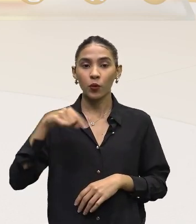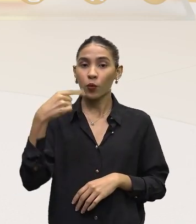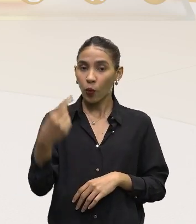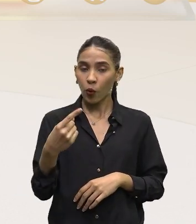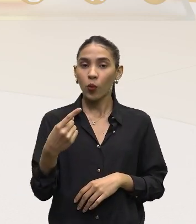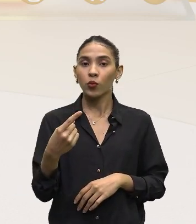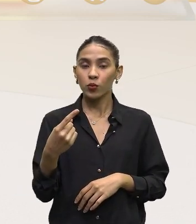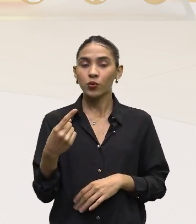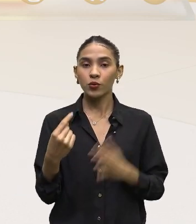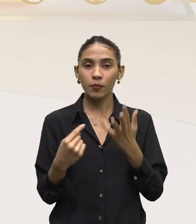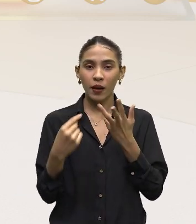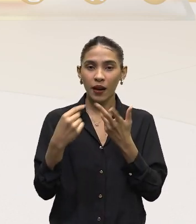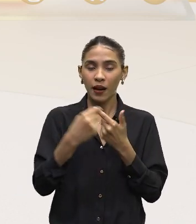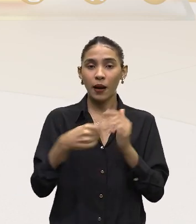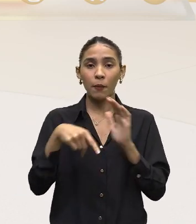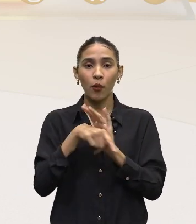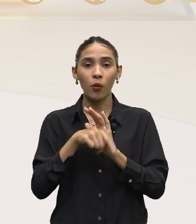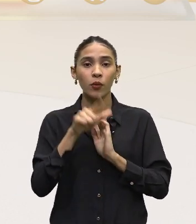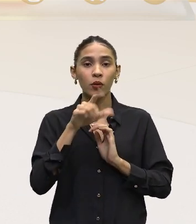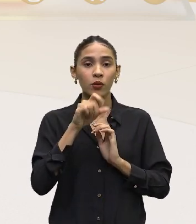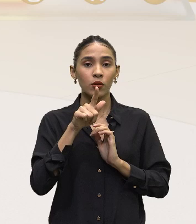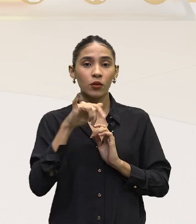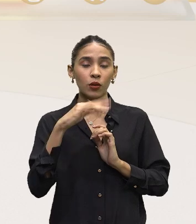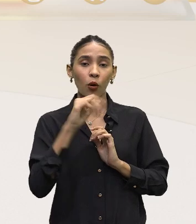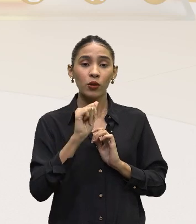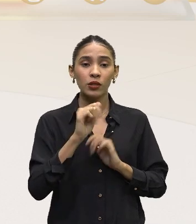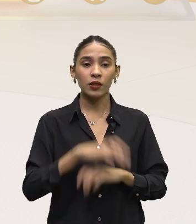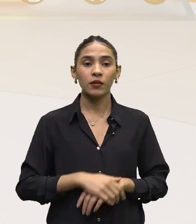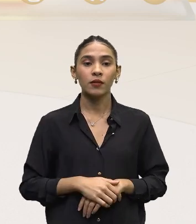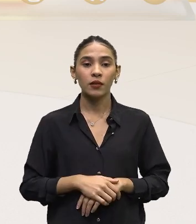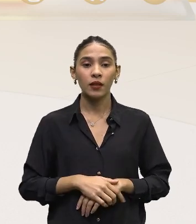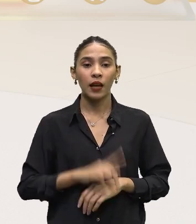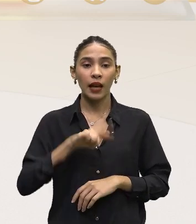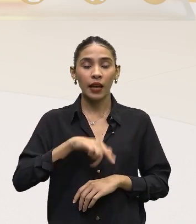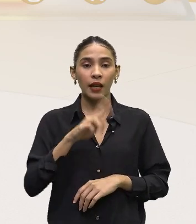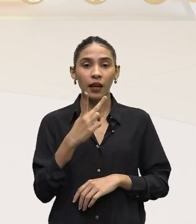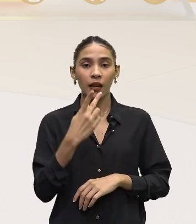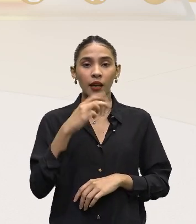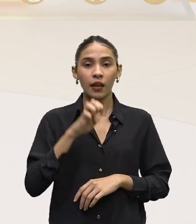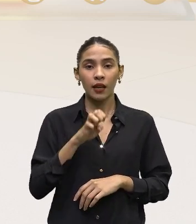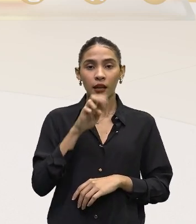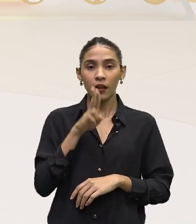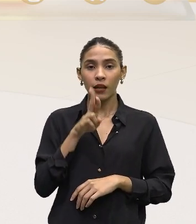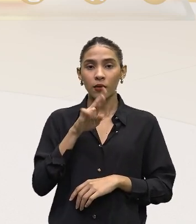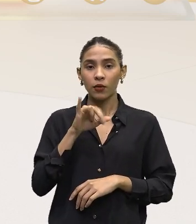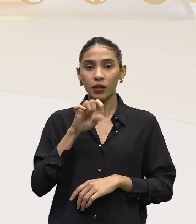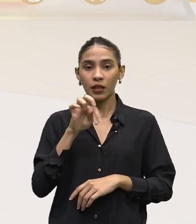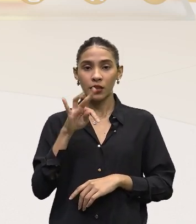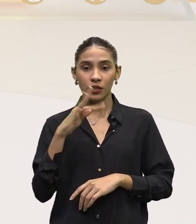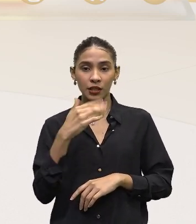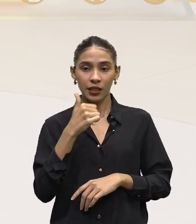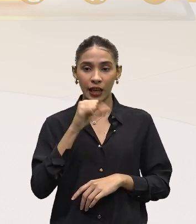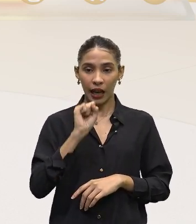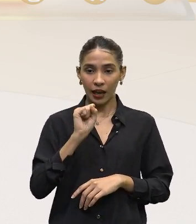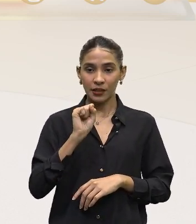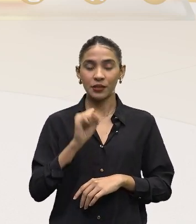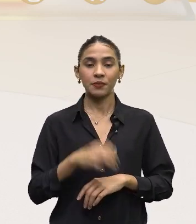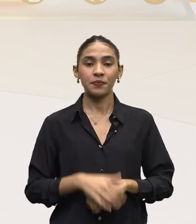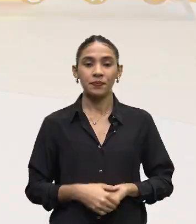Os outros equívocos de lógica que a gente tem são as chamadas heurísticas. Vamos ver o que são as heurísticas.